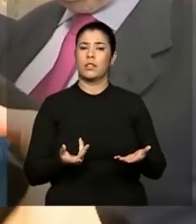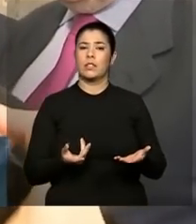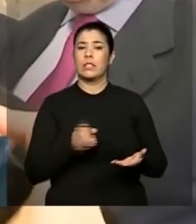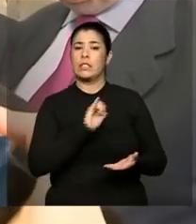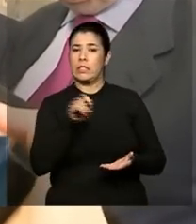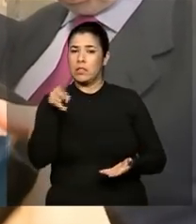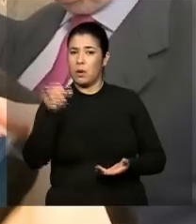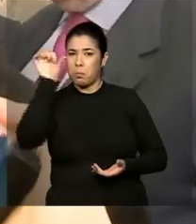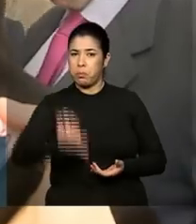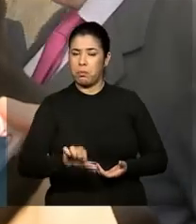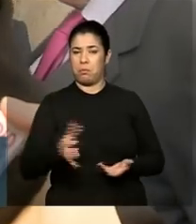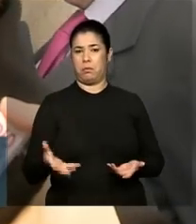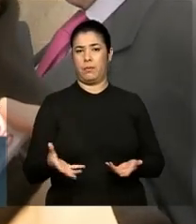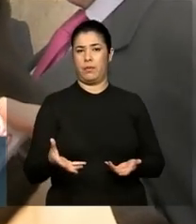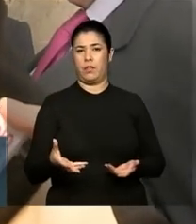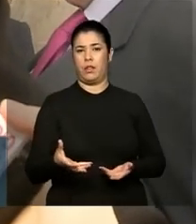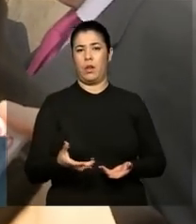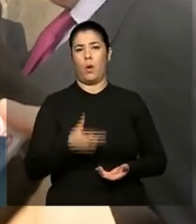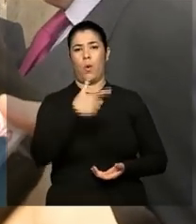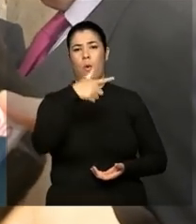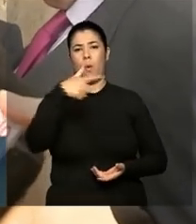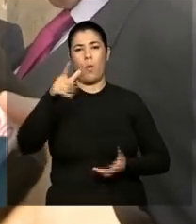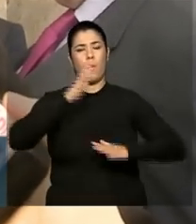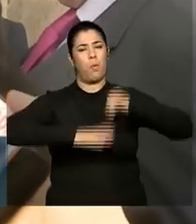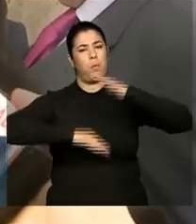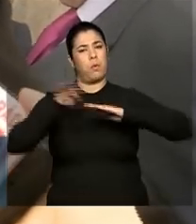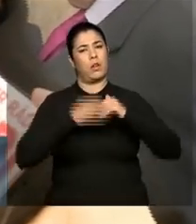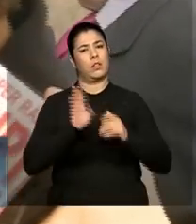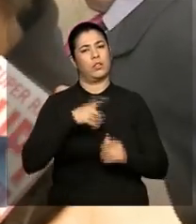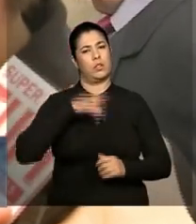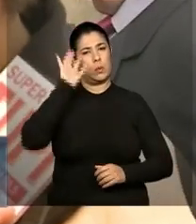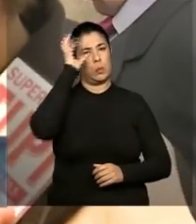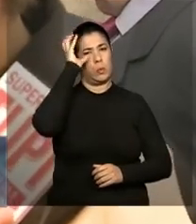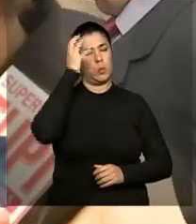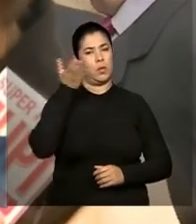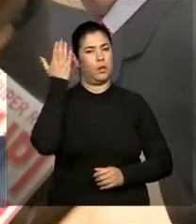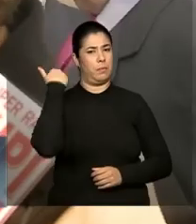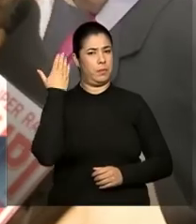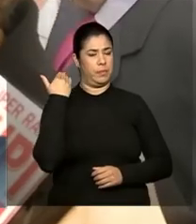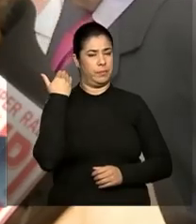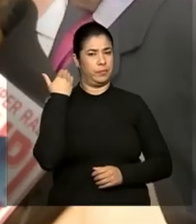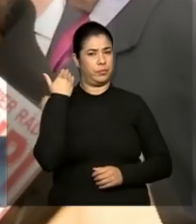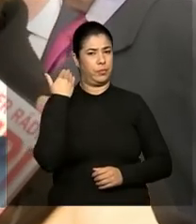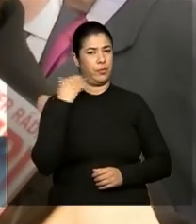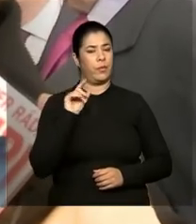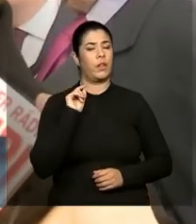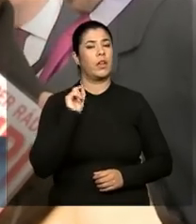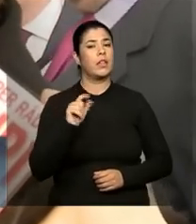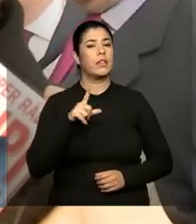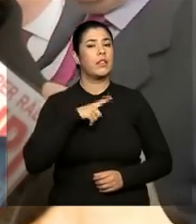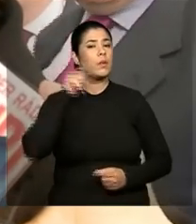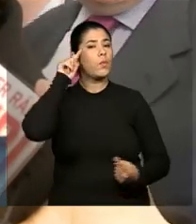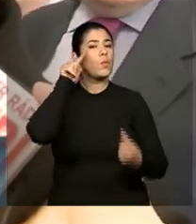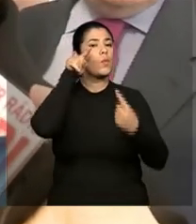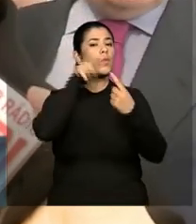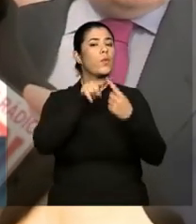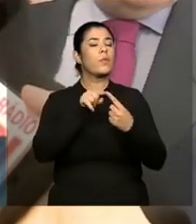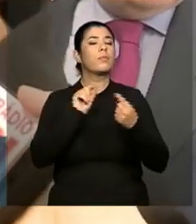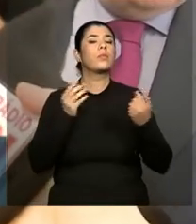mal sucedido. Todas as medidas que nós tomamos, elas têm um